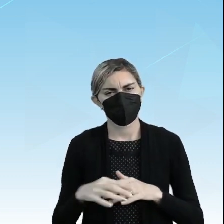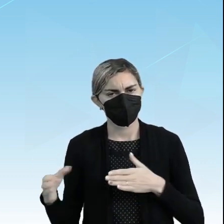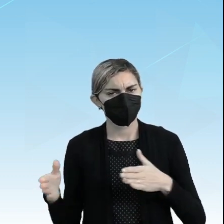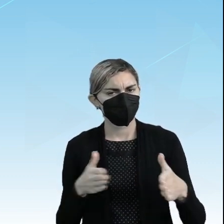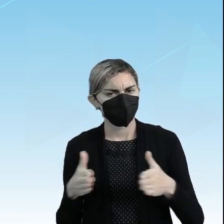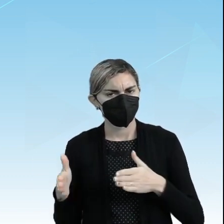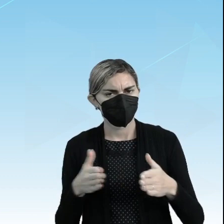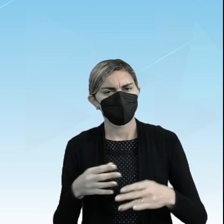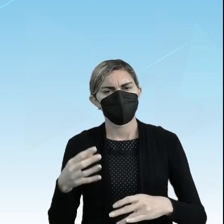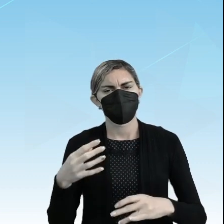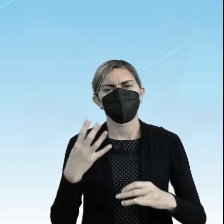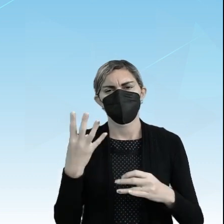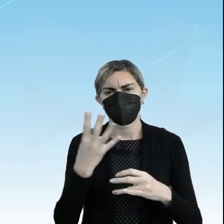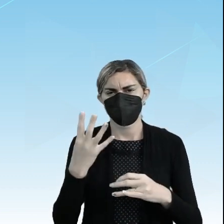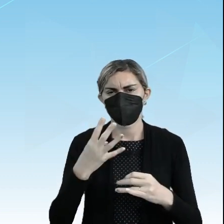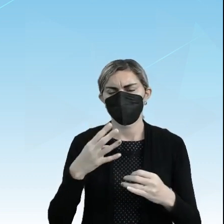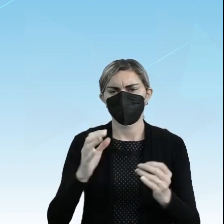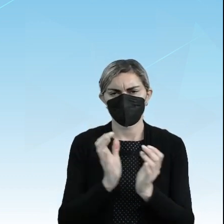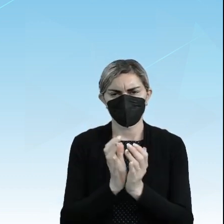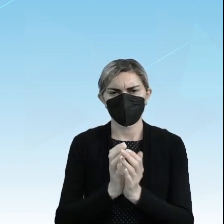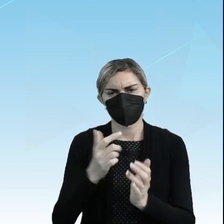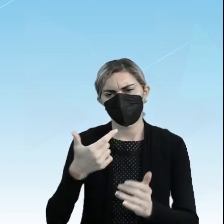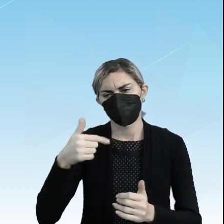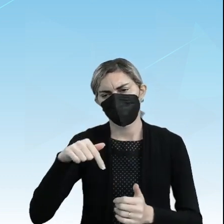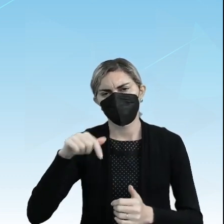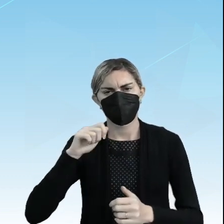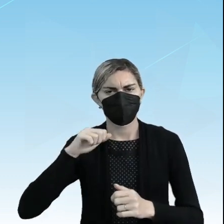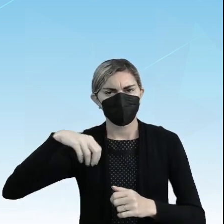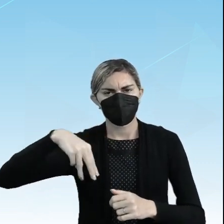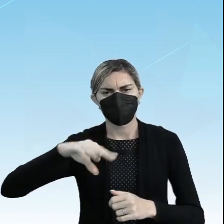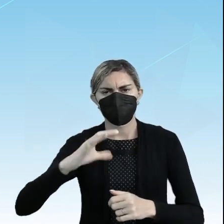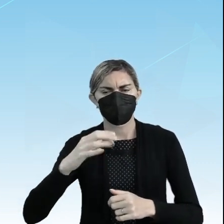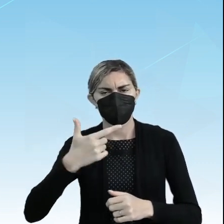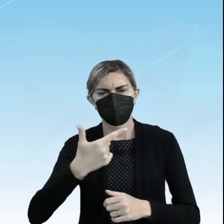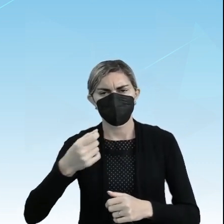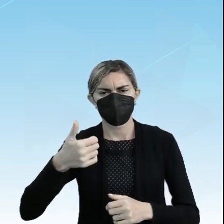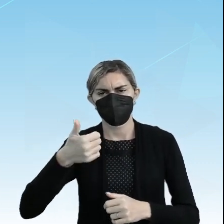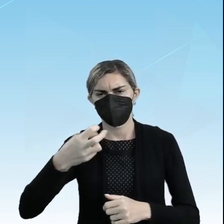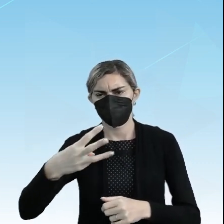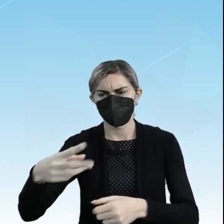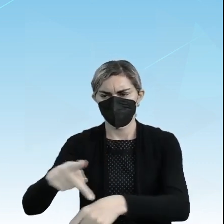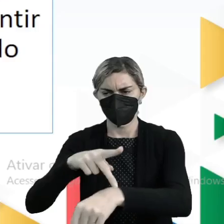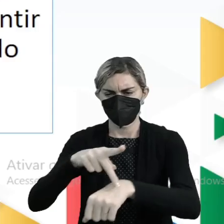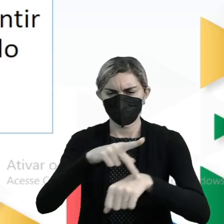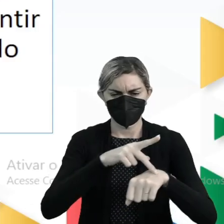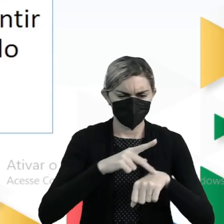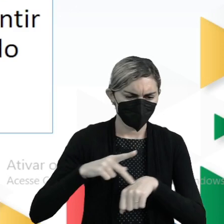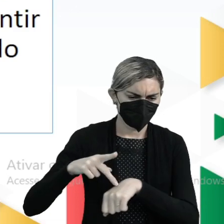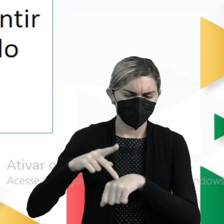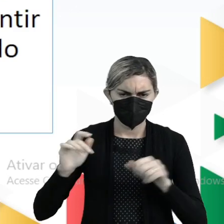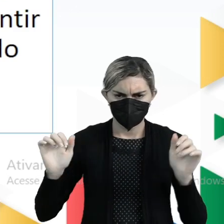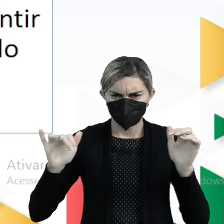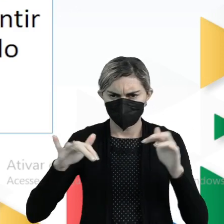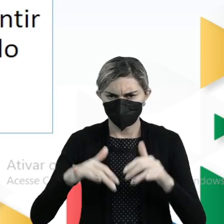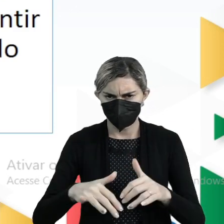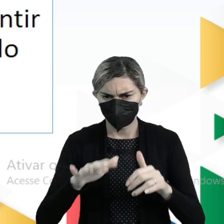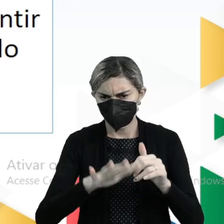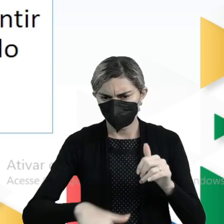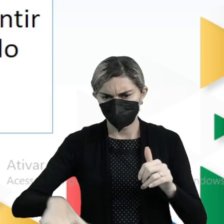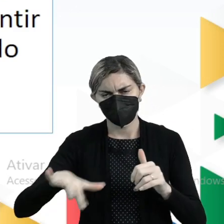Durante a 4ª cúpula da BRICS, que foi em 27 de março de 2013, os países do